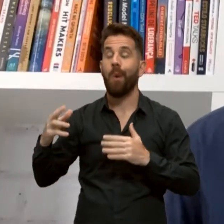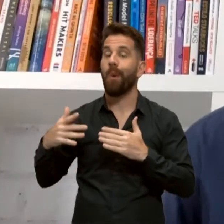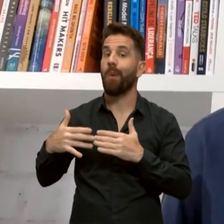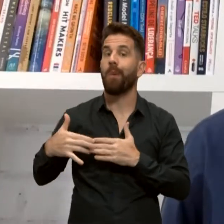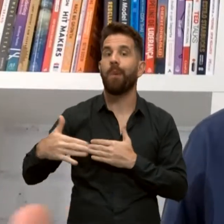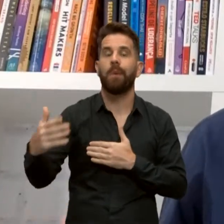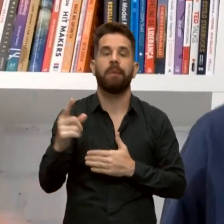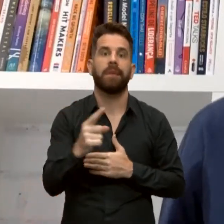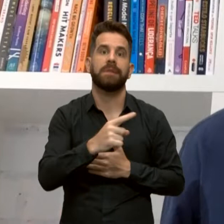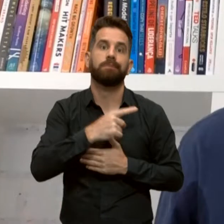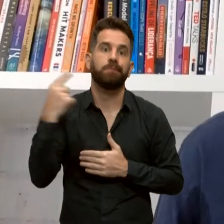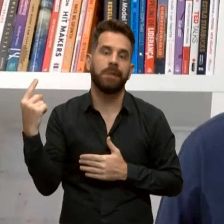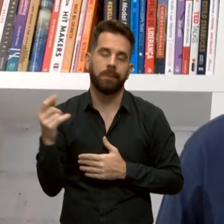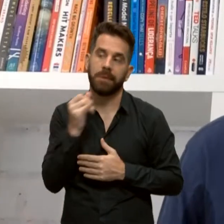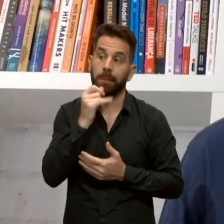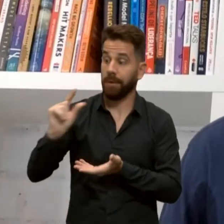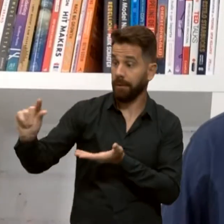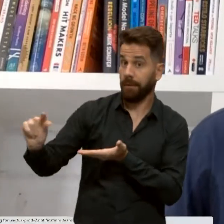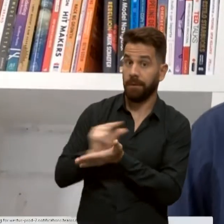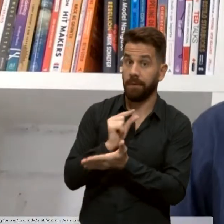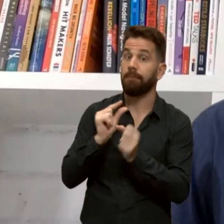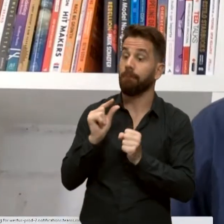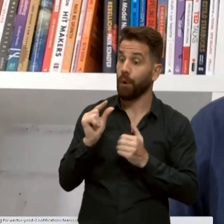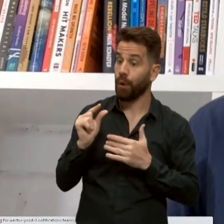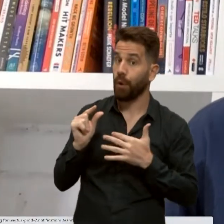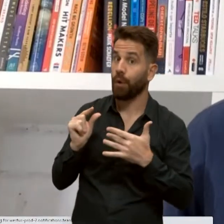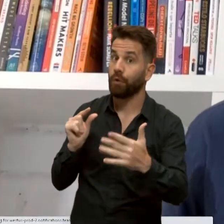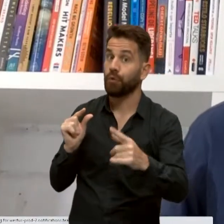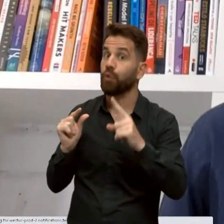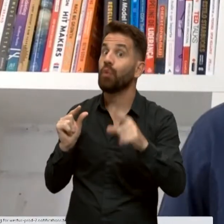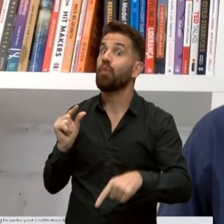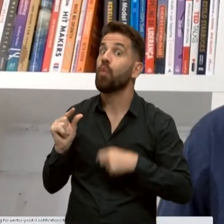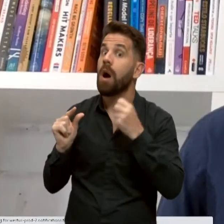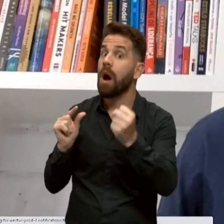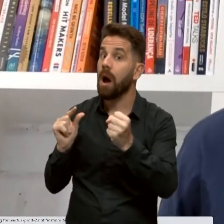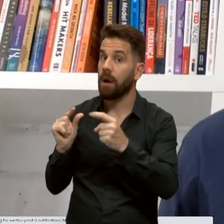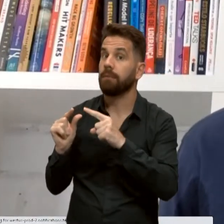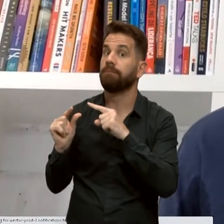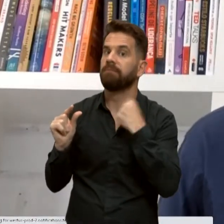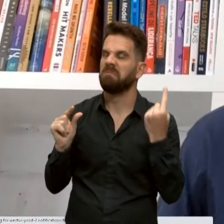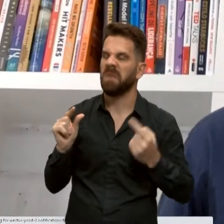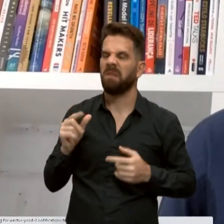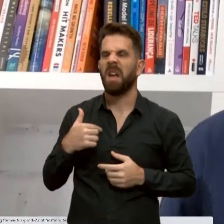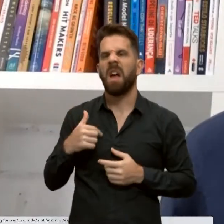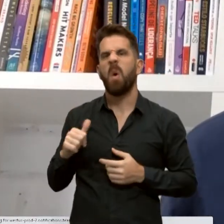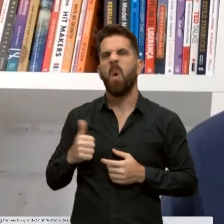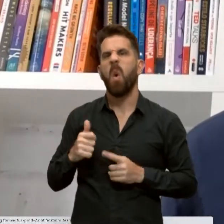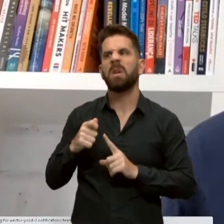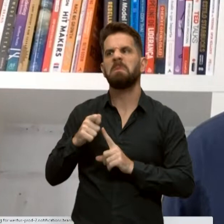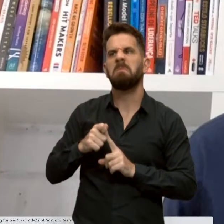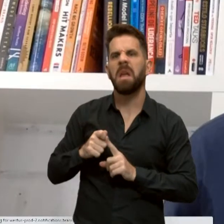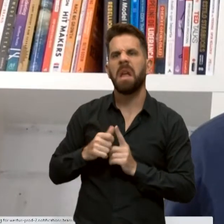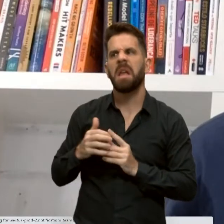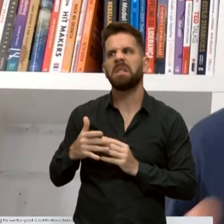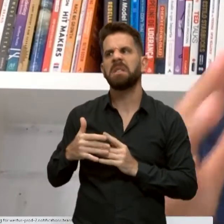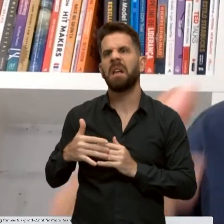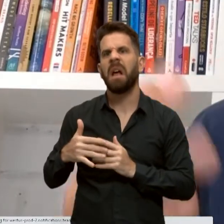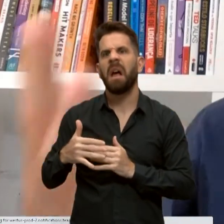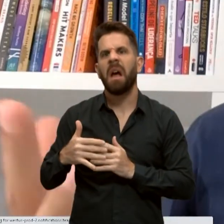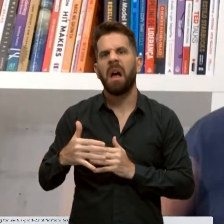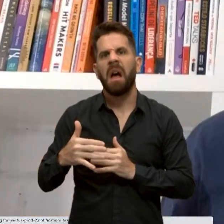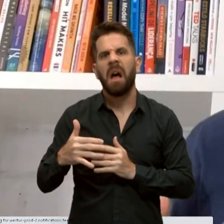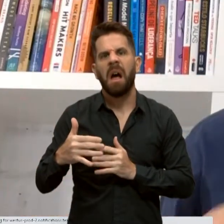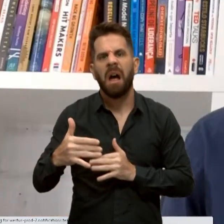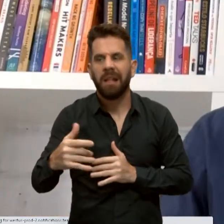seu cashback vai expirar em 1 ano, por exemplo. Chega ali 11 meses, você não sabe o que comprar, está com o